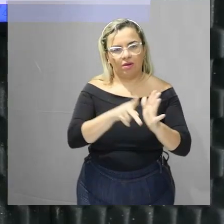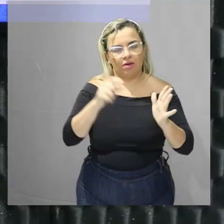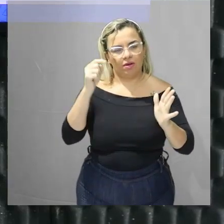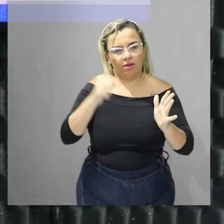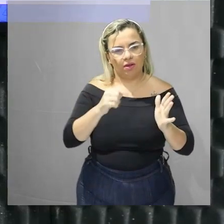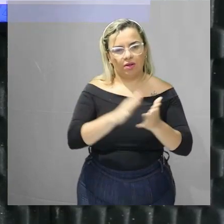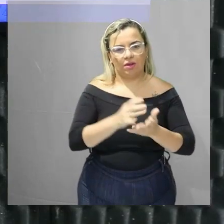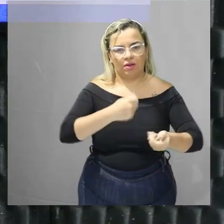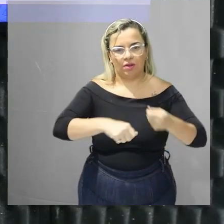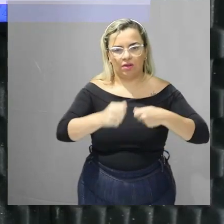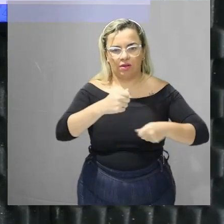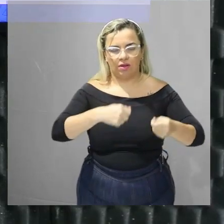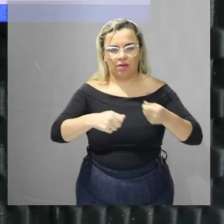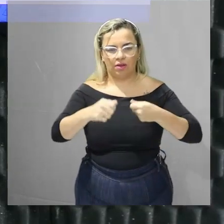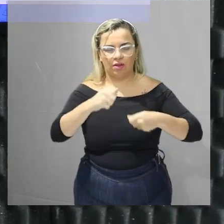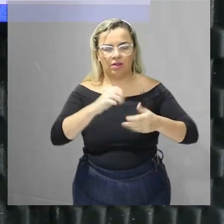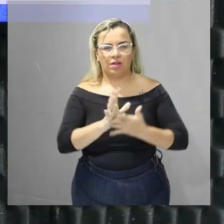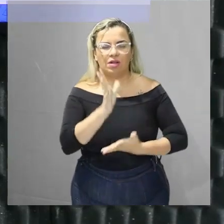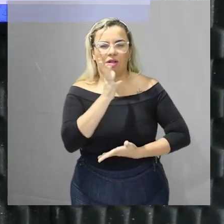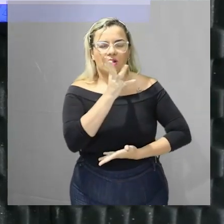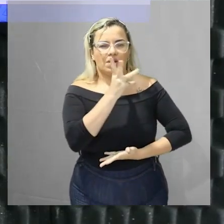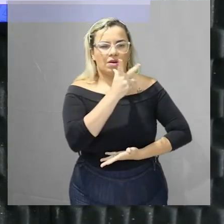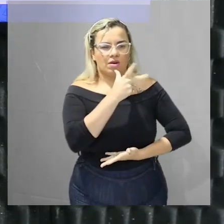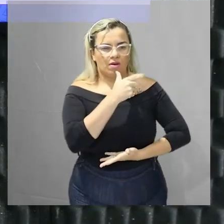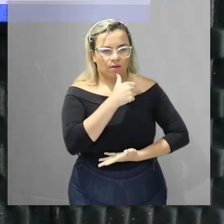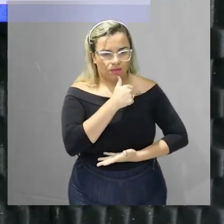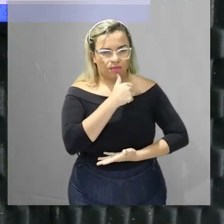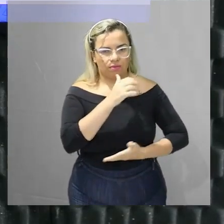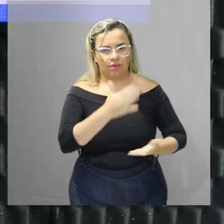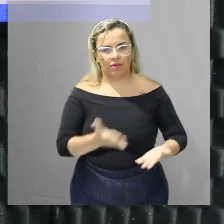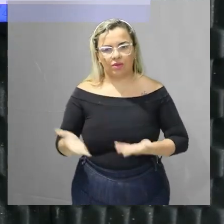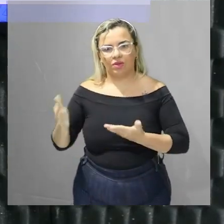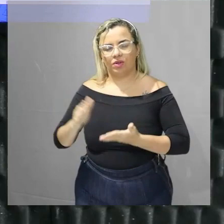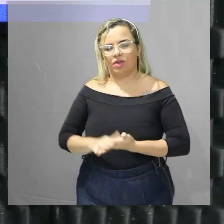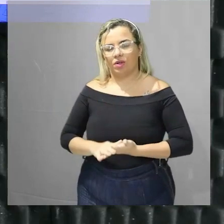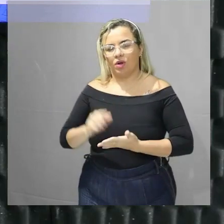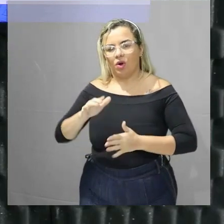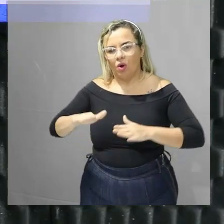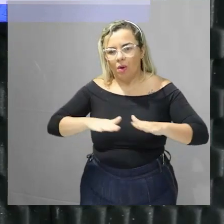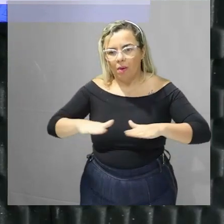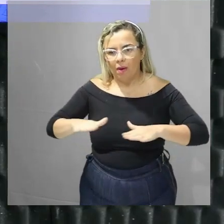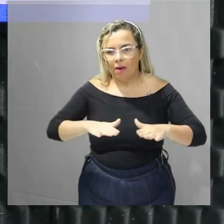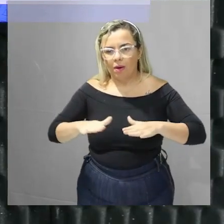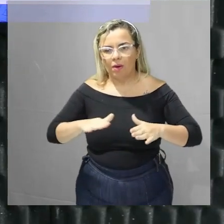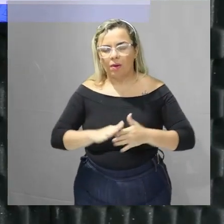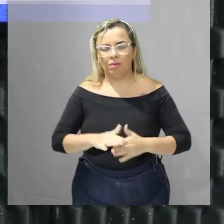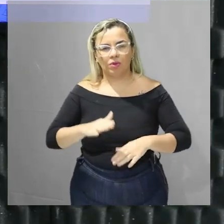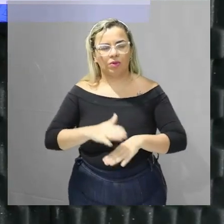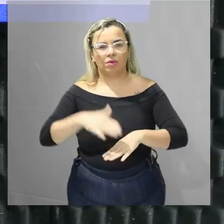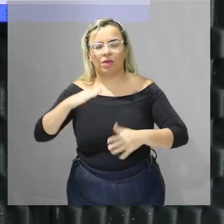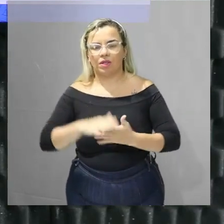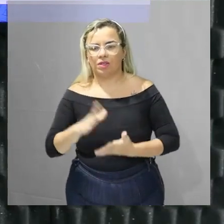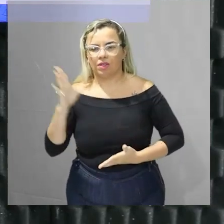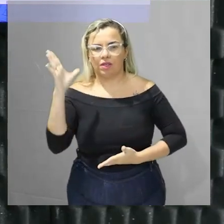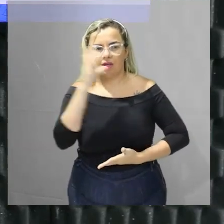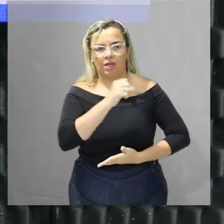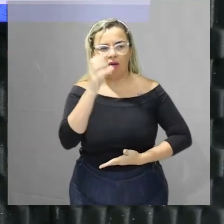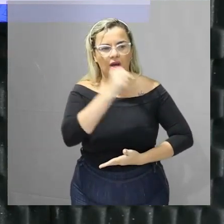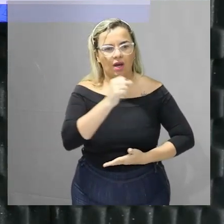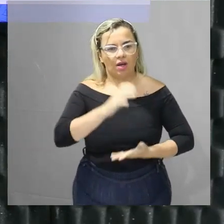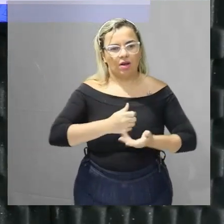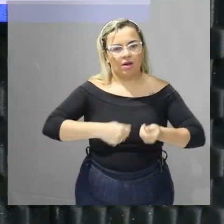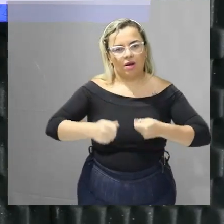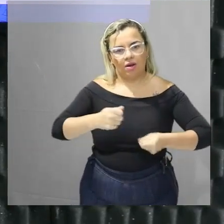próprios a economias adjacentes lentas, com um ritmo muito mais rápido do comércio e das finanças de